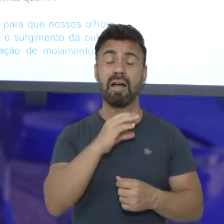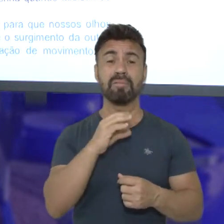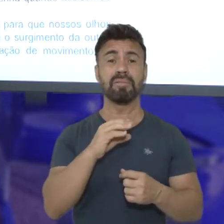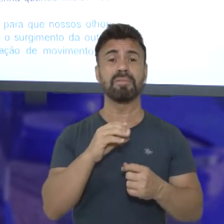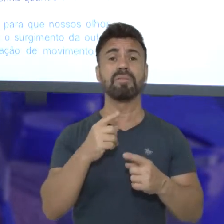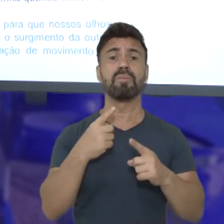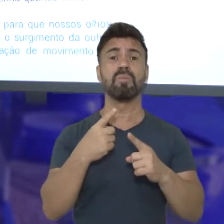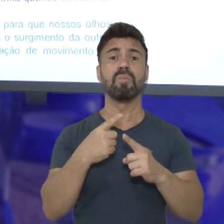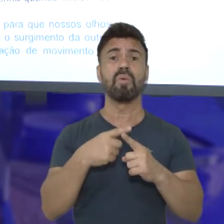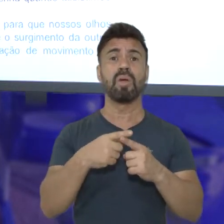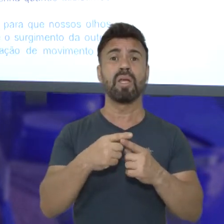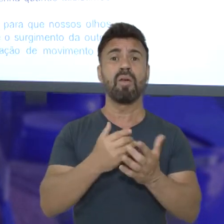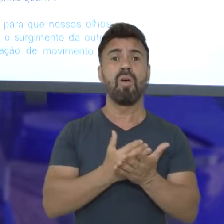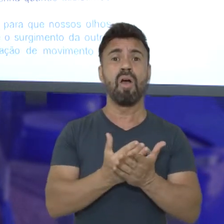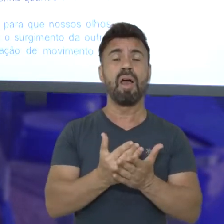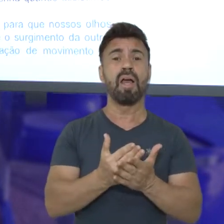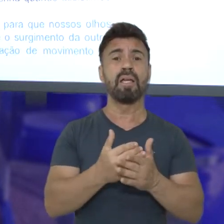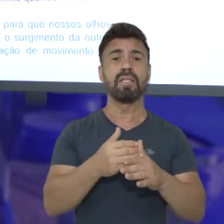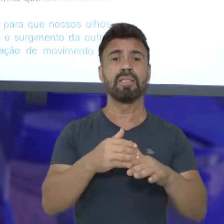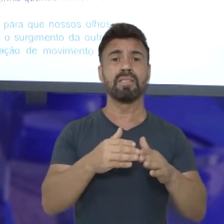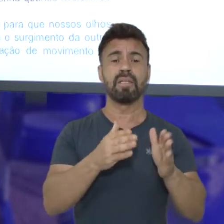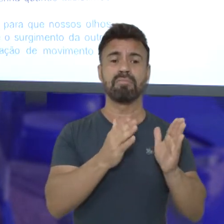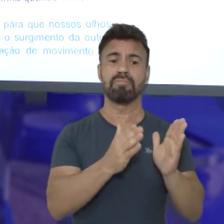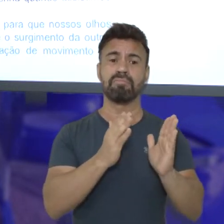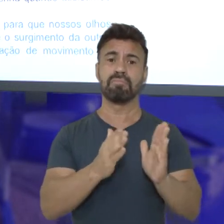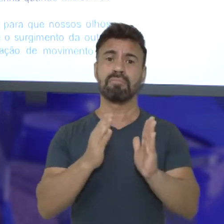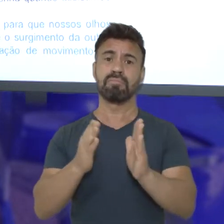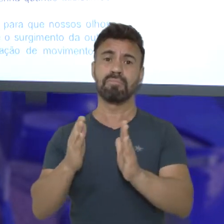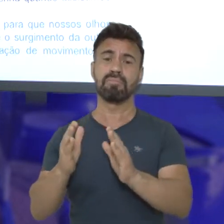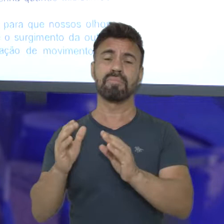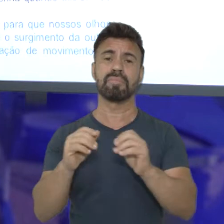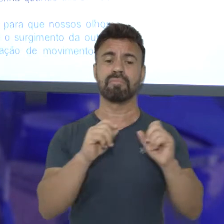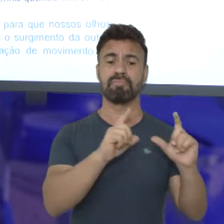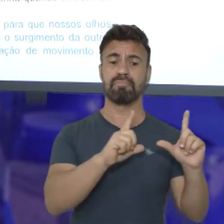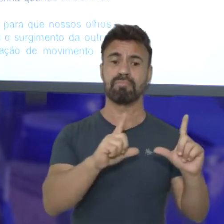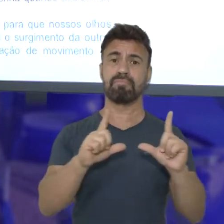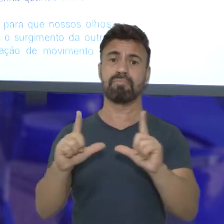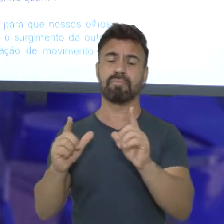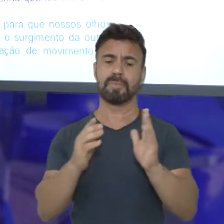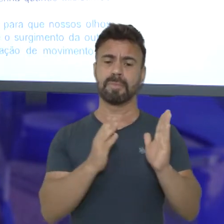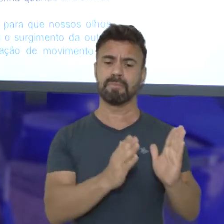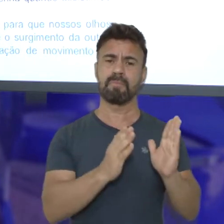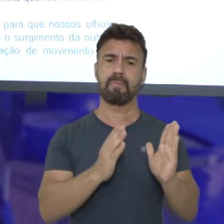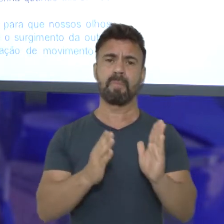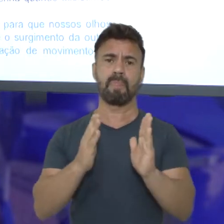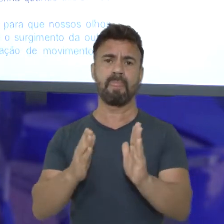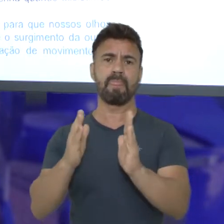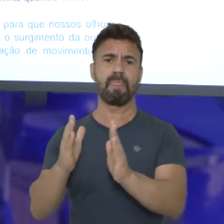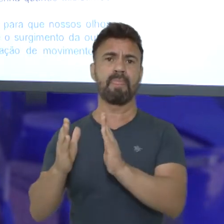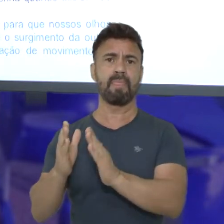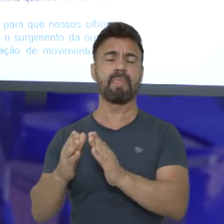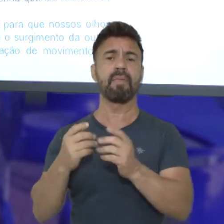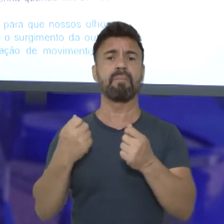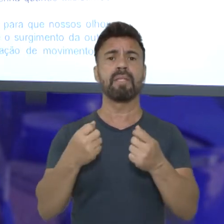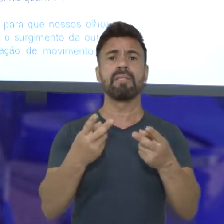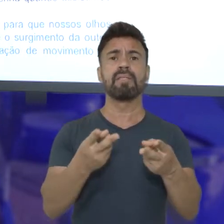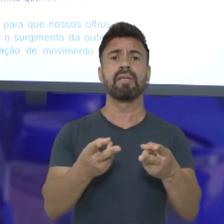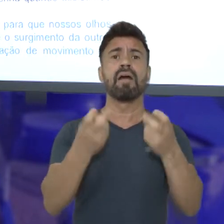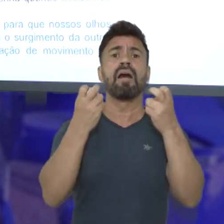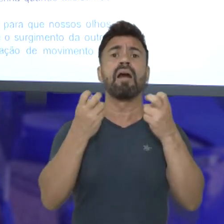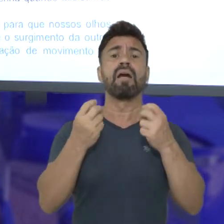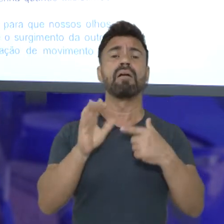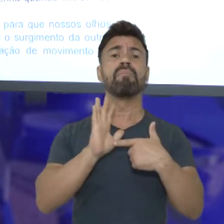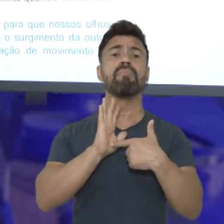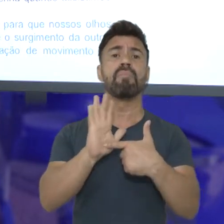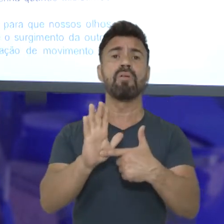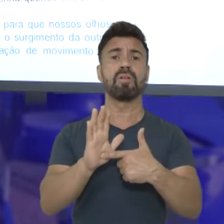reproduzida, porque ela está vindo ali uma sequência de várias imagens, certo? Então precisa ser captada, né? Precisa ser